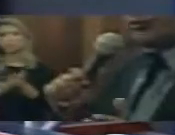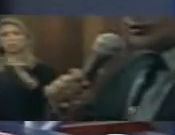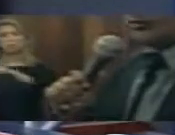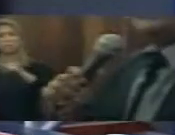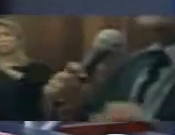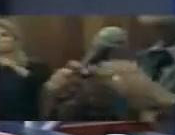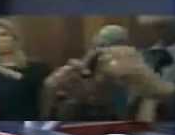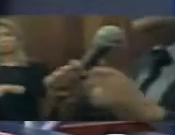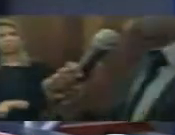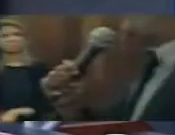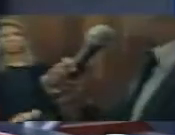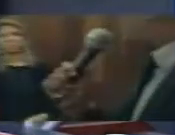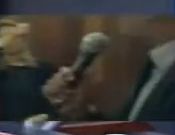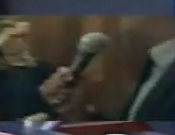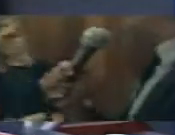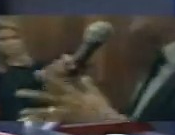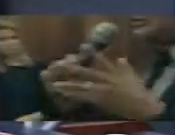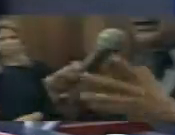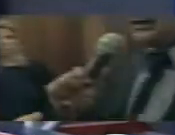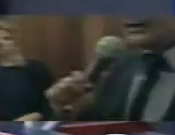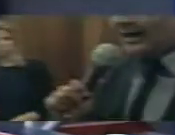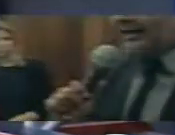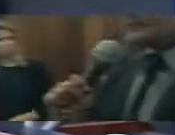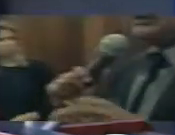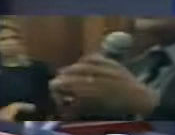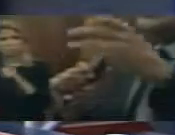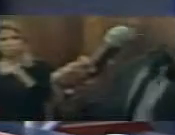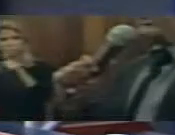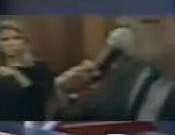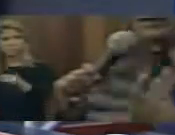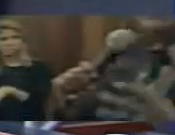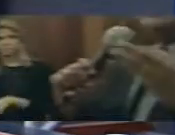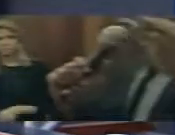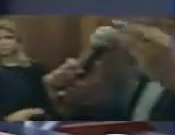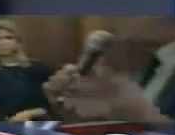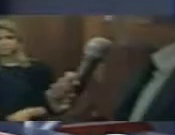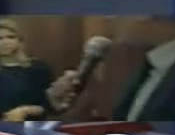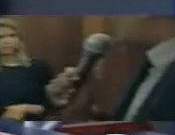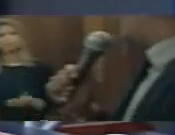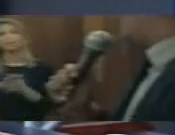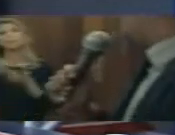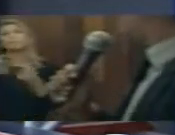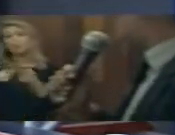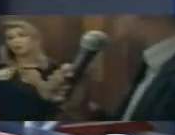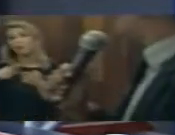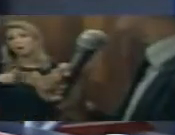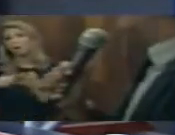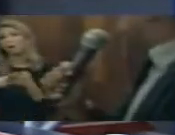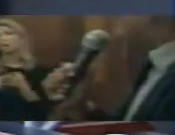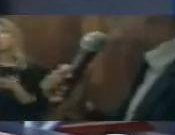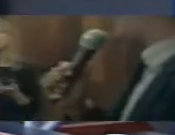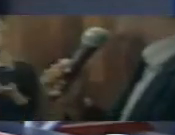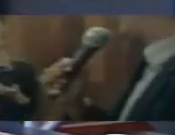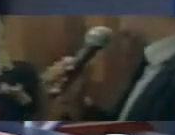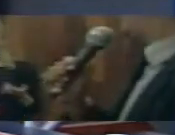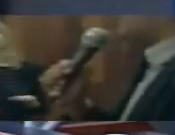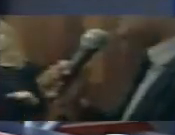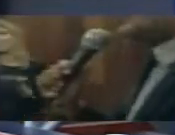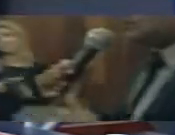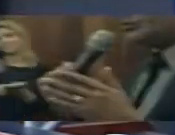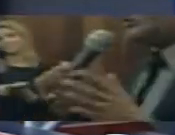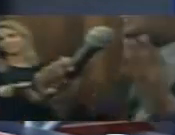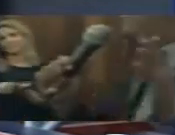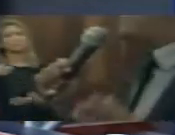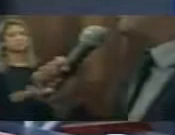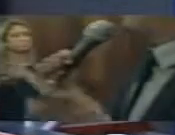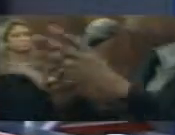todo mundo, eles falaram que iria dar, que iria bater o martelo. Então, não importa se é veto,